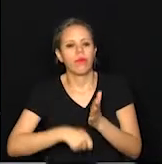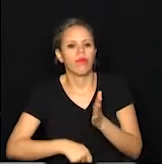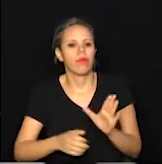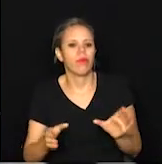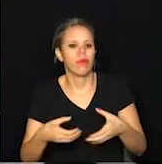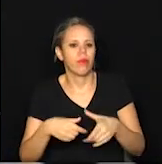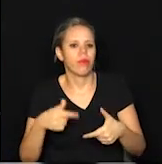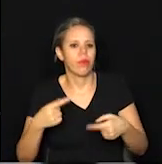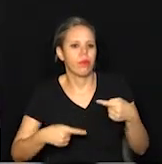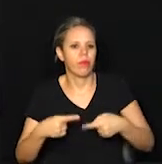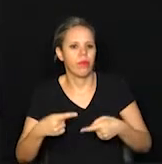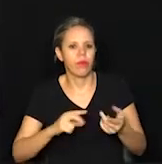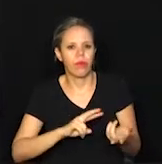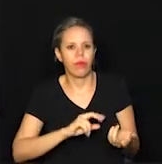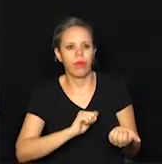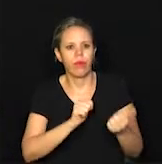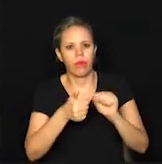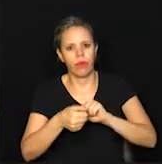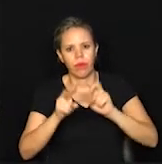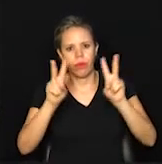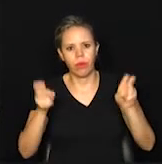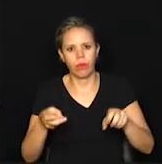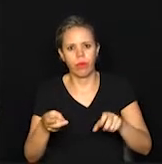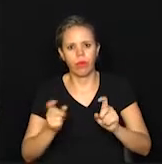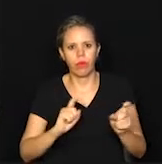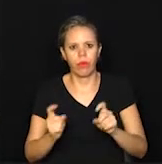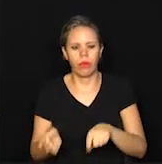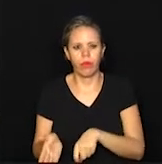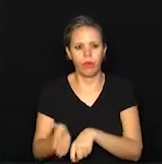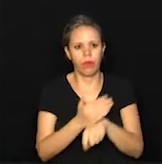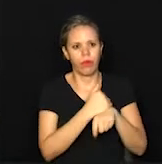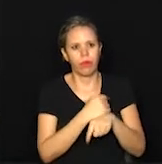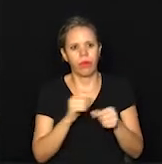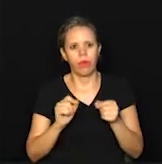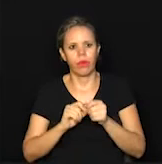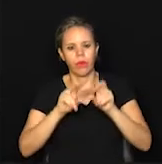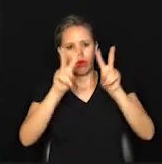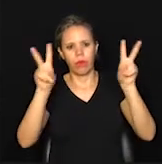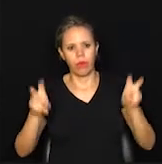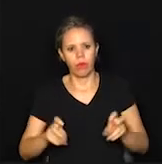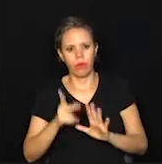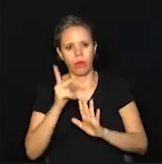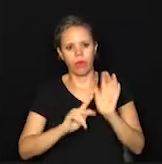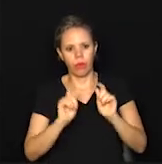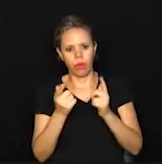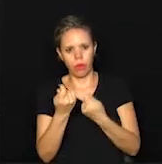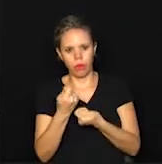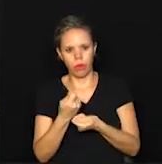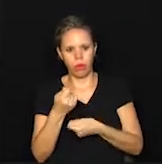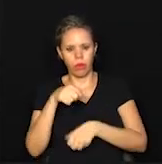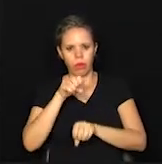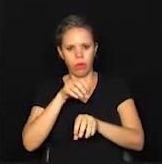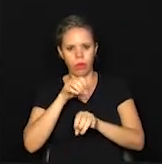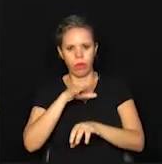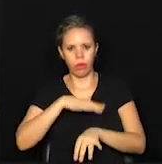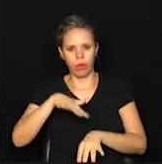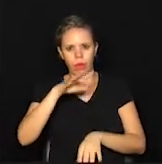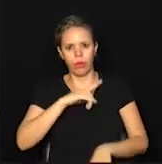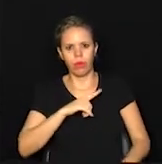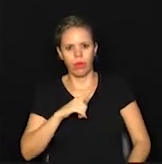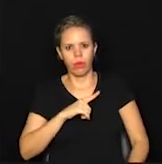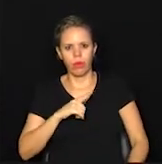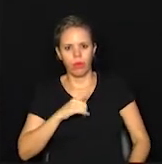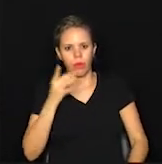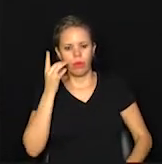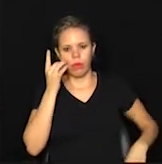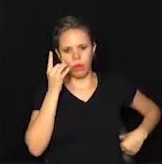um debate sobre o esporte. Na reunião anterior, nós fizemos um debate sobre o plano de gestão na área da educação e tivemos aqui a